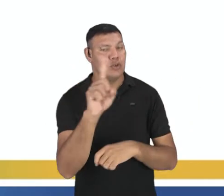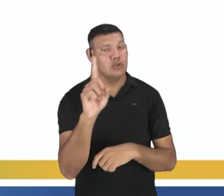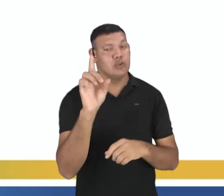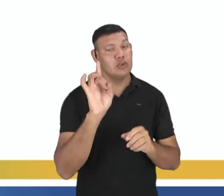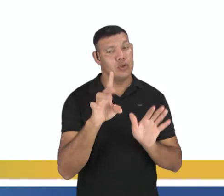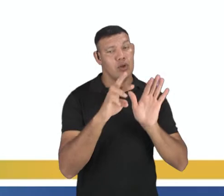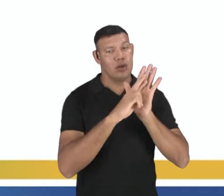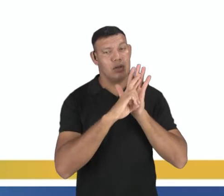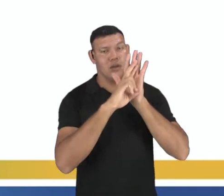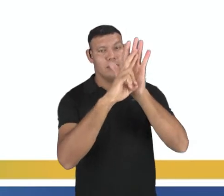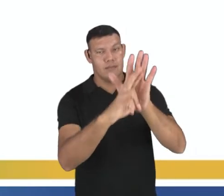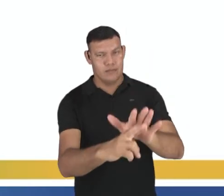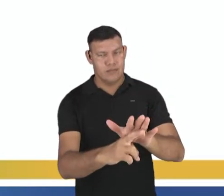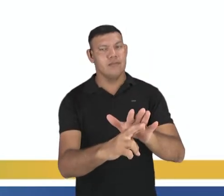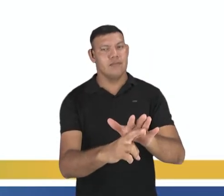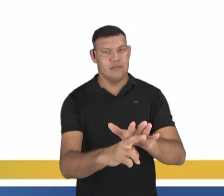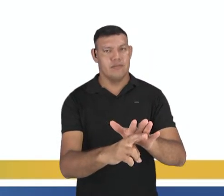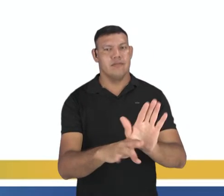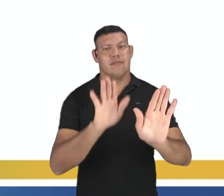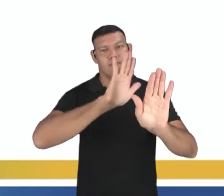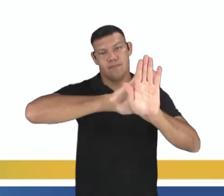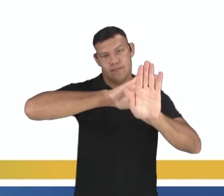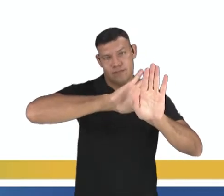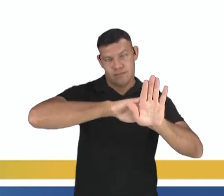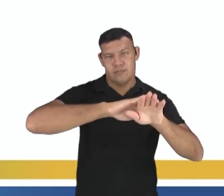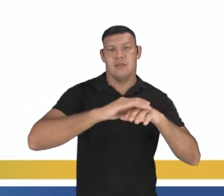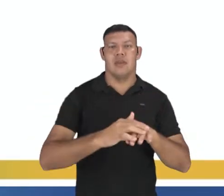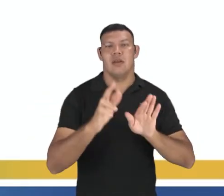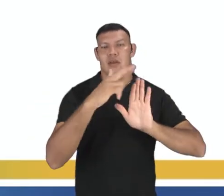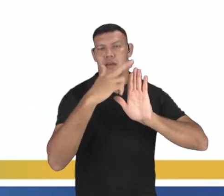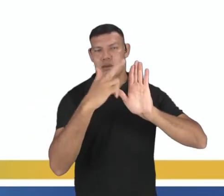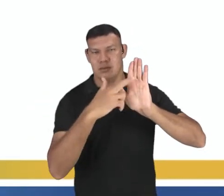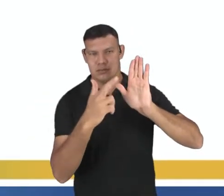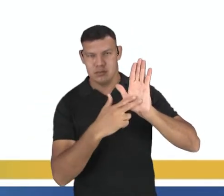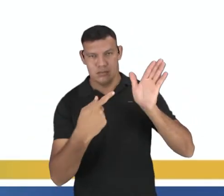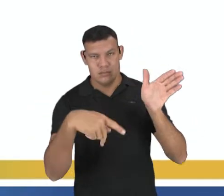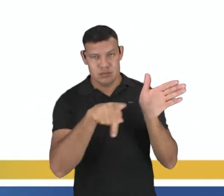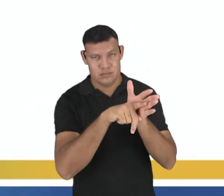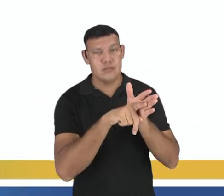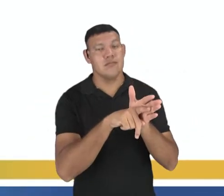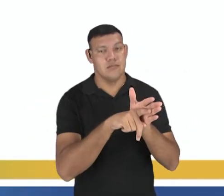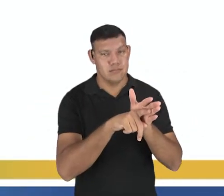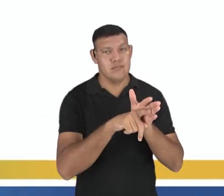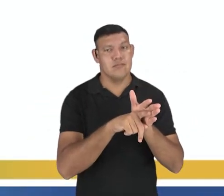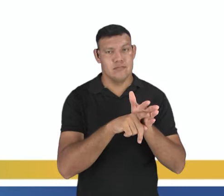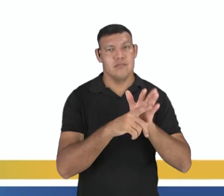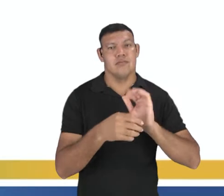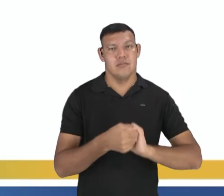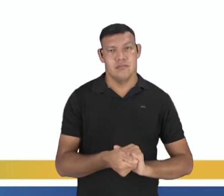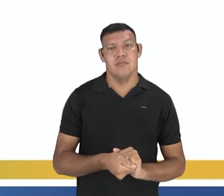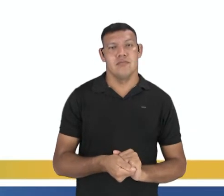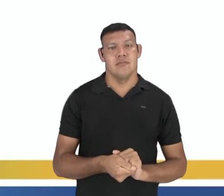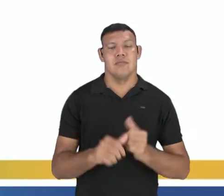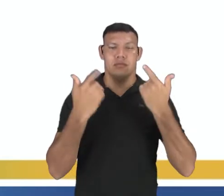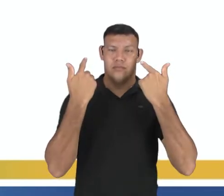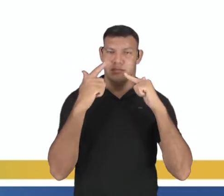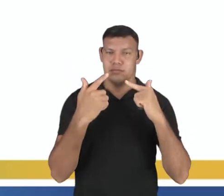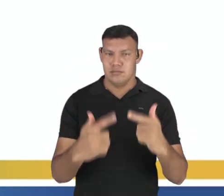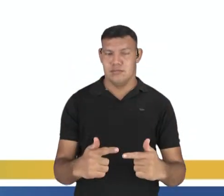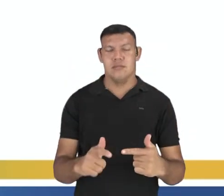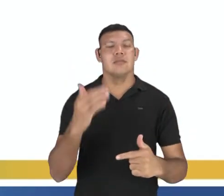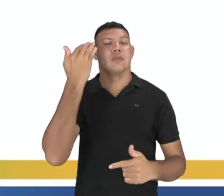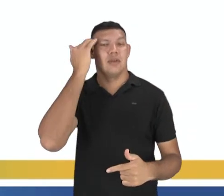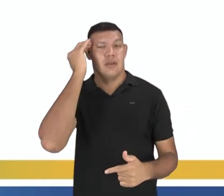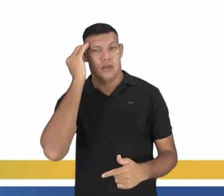gráficas abstratas de acordo com regras de notação musical que estabelece uma espécie de linguagem